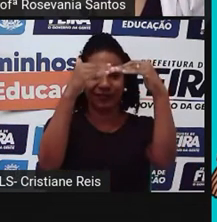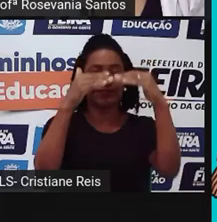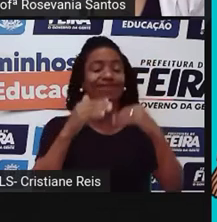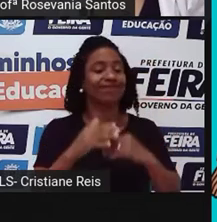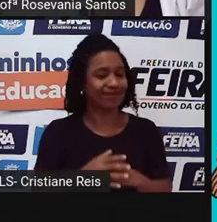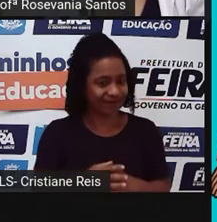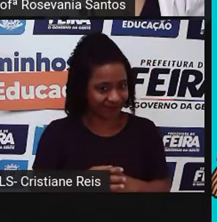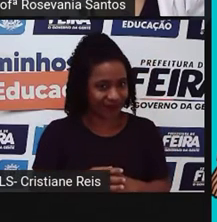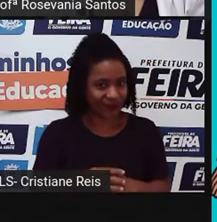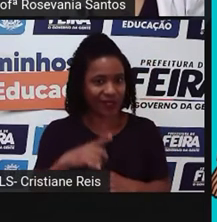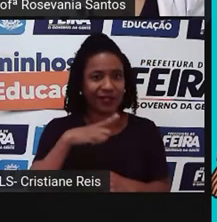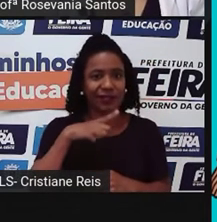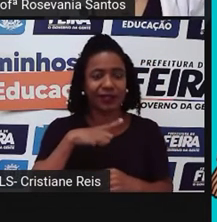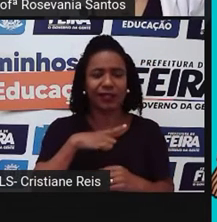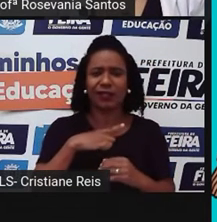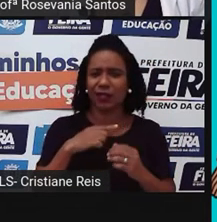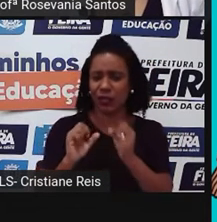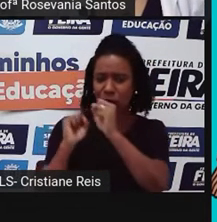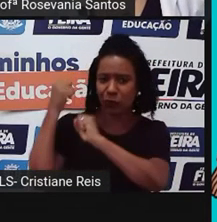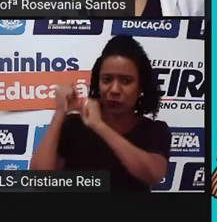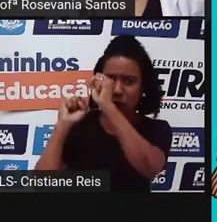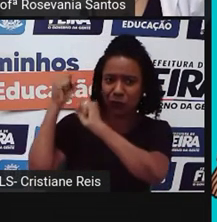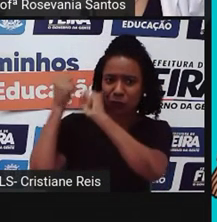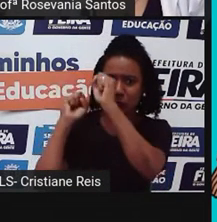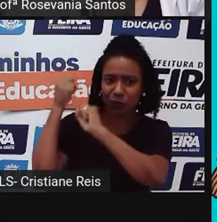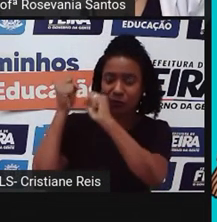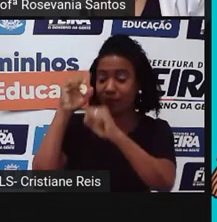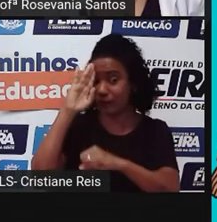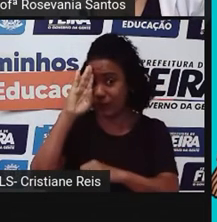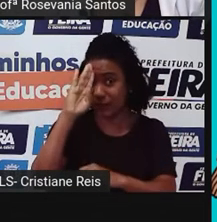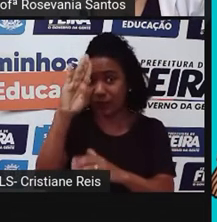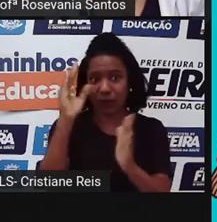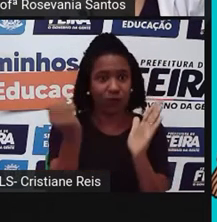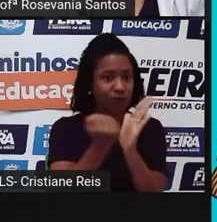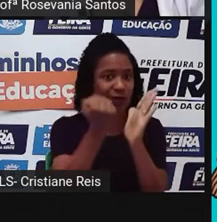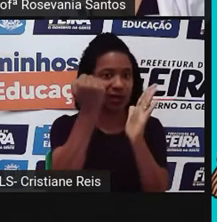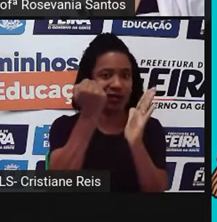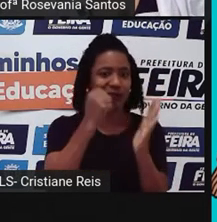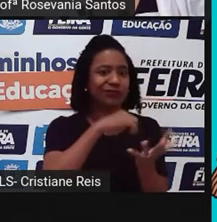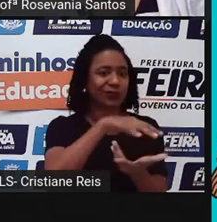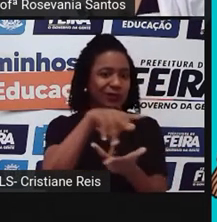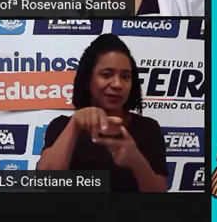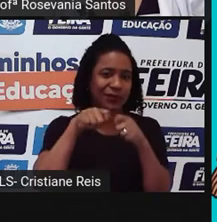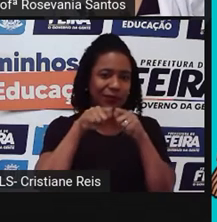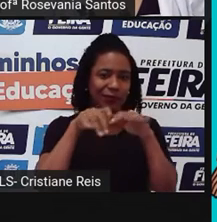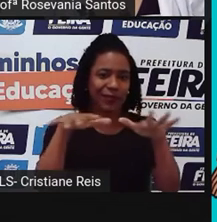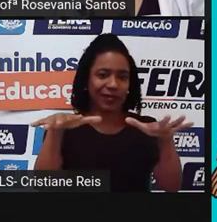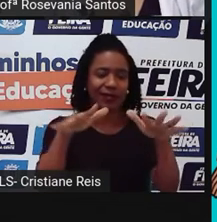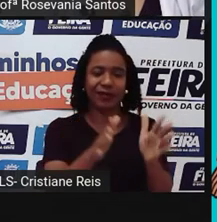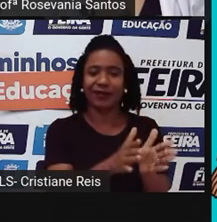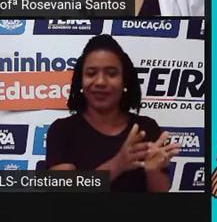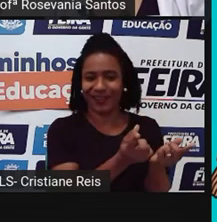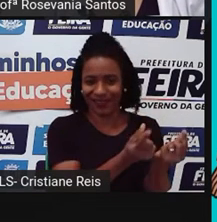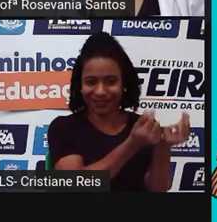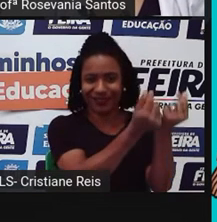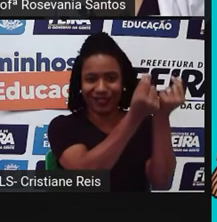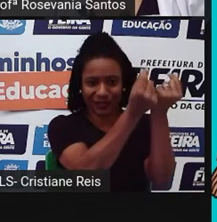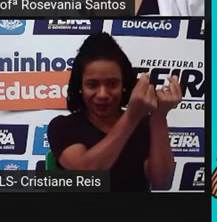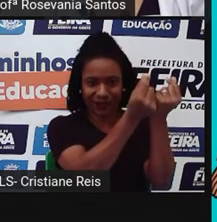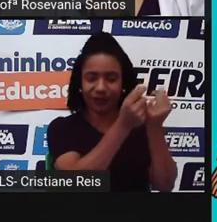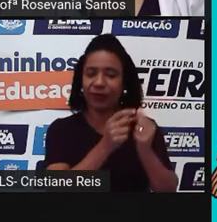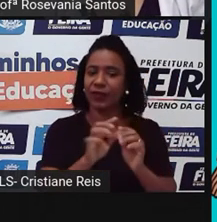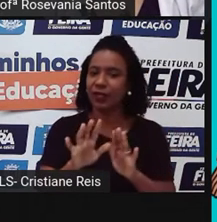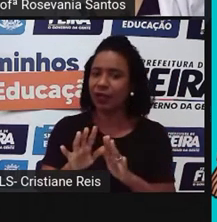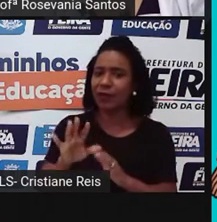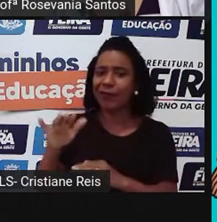grandes matrizes, né, industriais que acabam espalhando pelo mundo como um todo. E abaixo dessa linha, representada aí